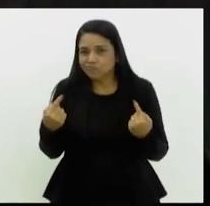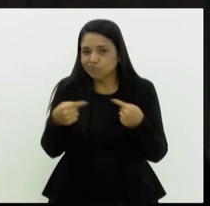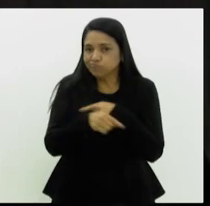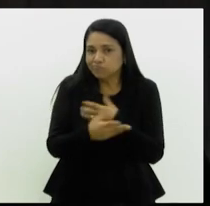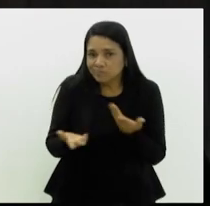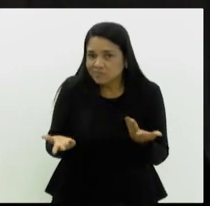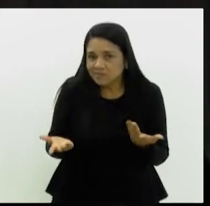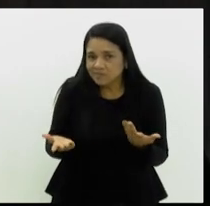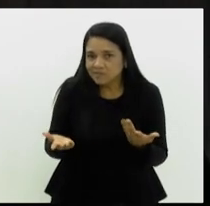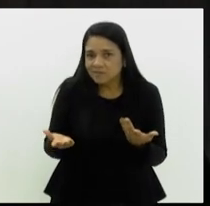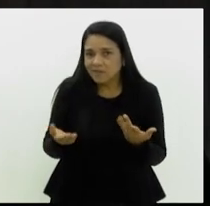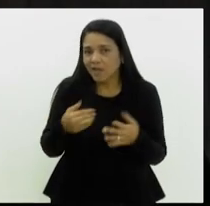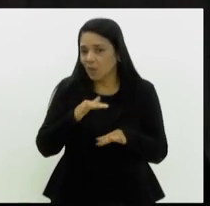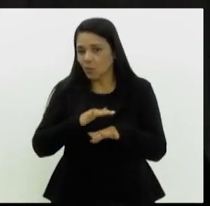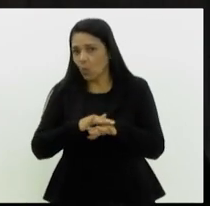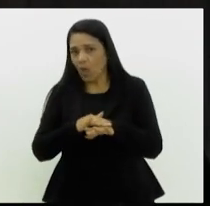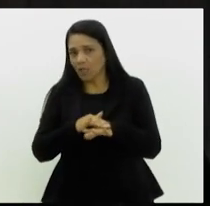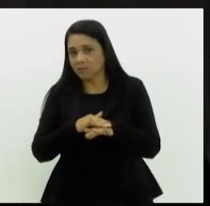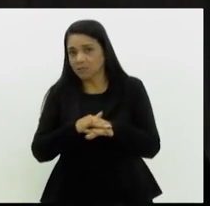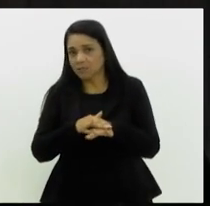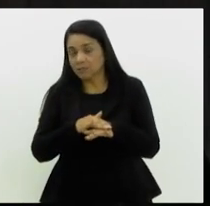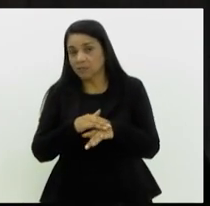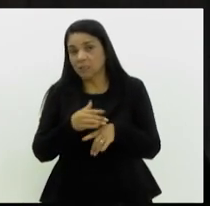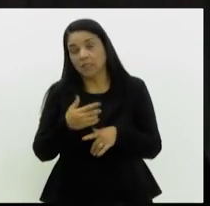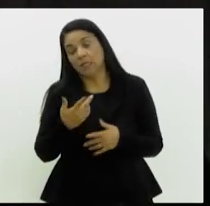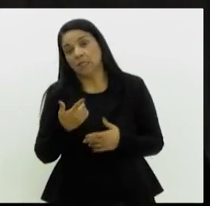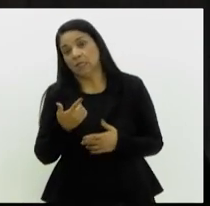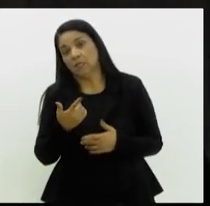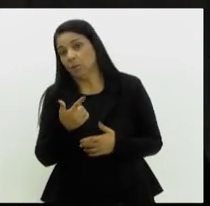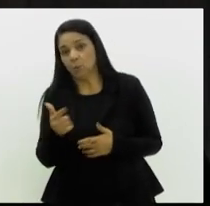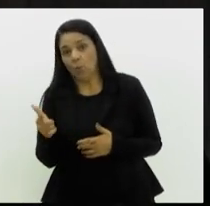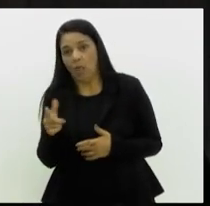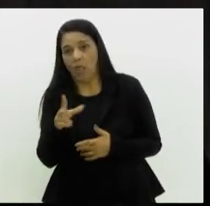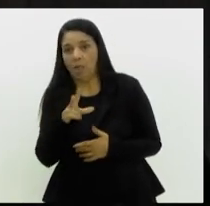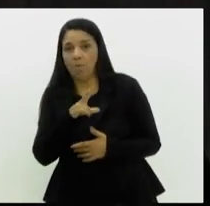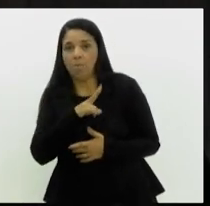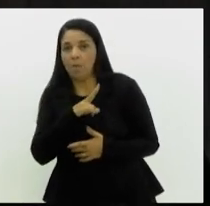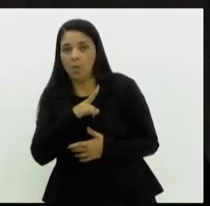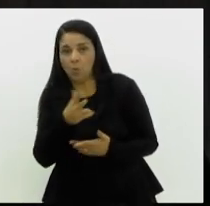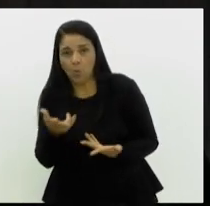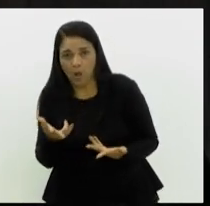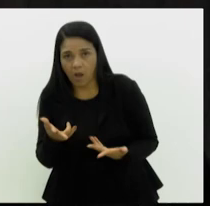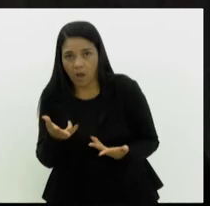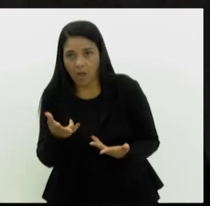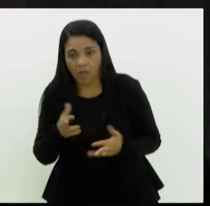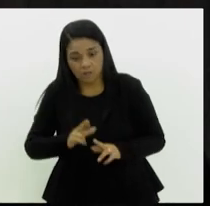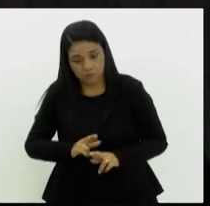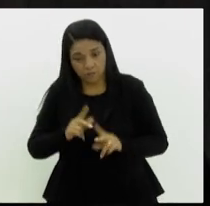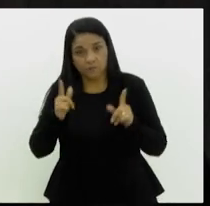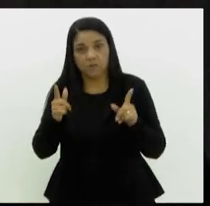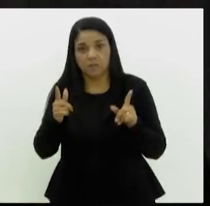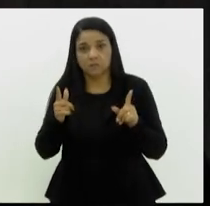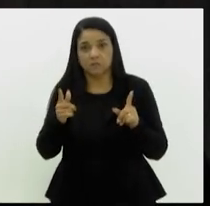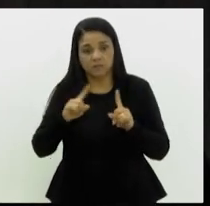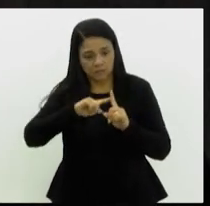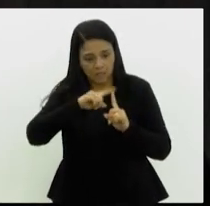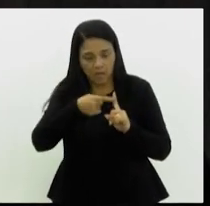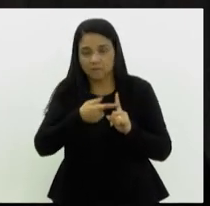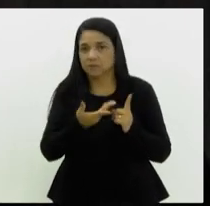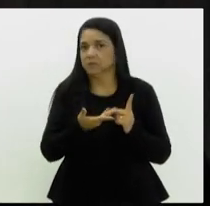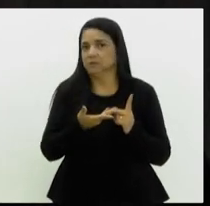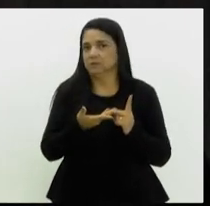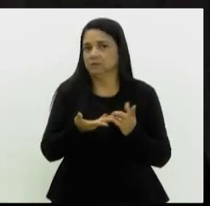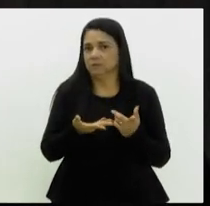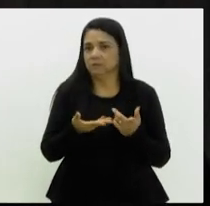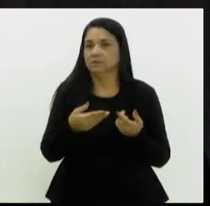de contas, ela não está doente e não é meramente uma questão pessoal. Então, nesse sentido, a gente pede a